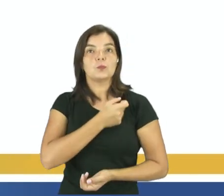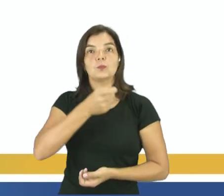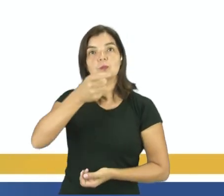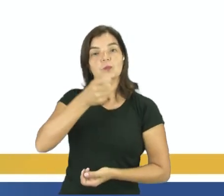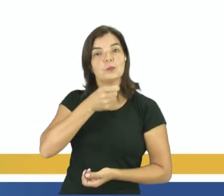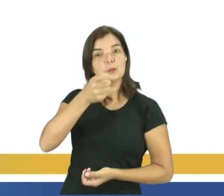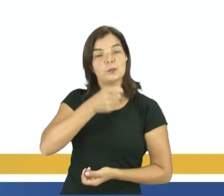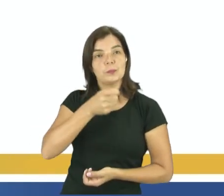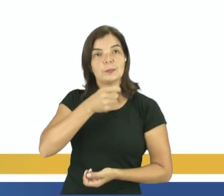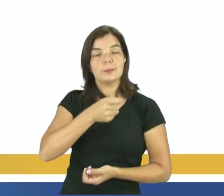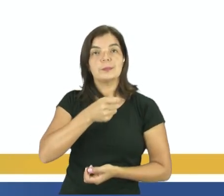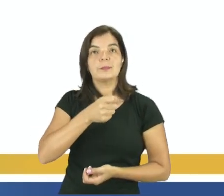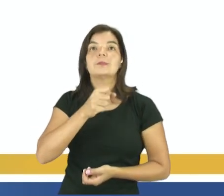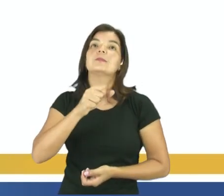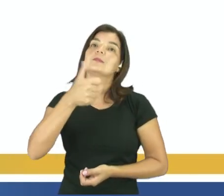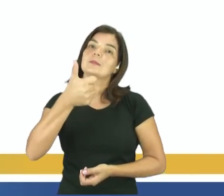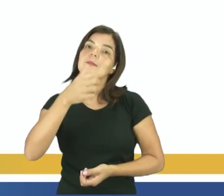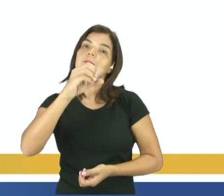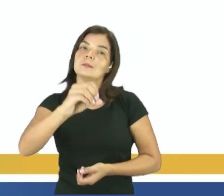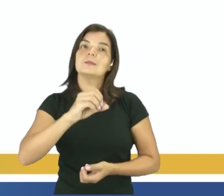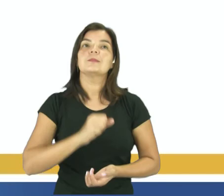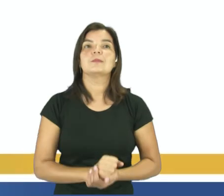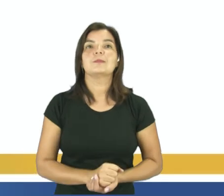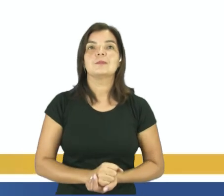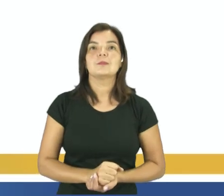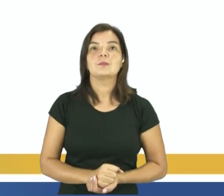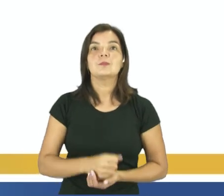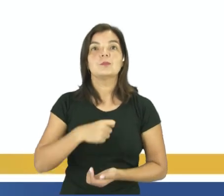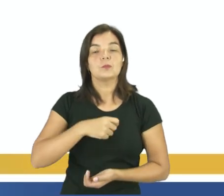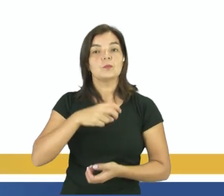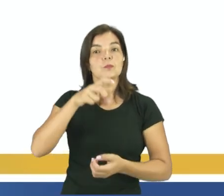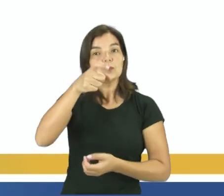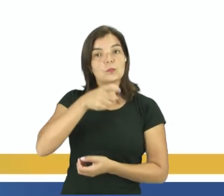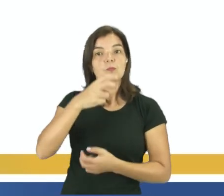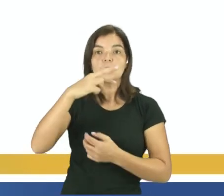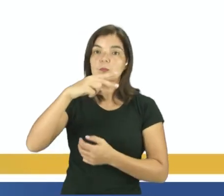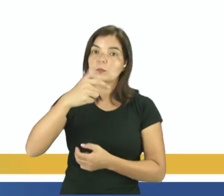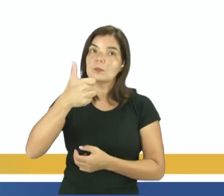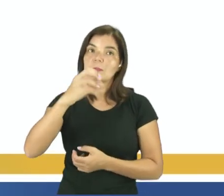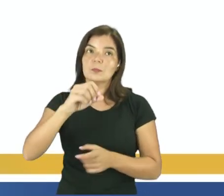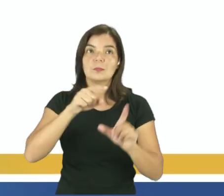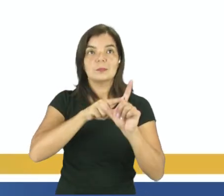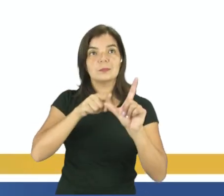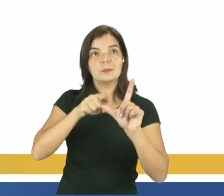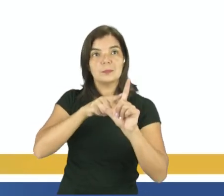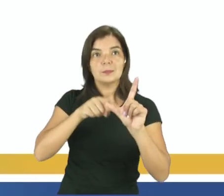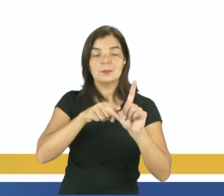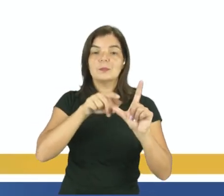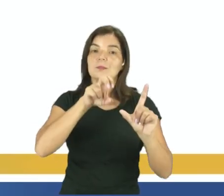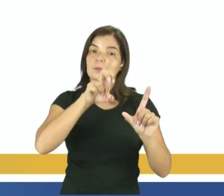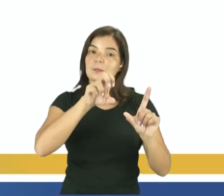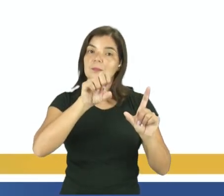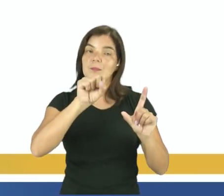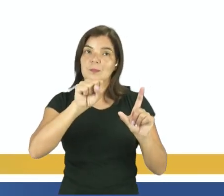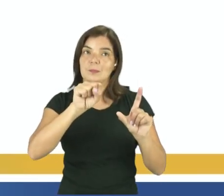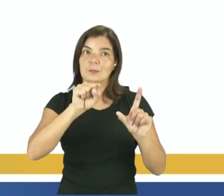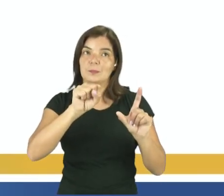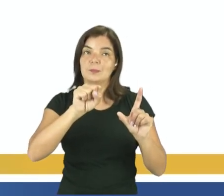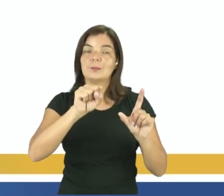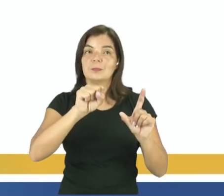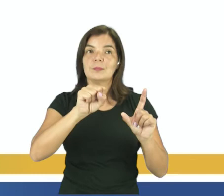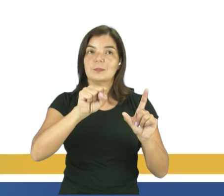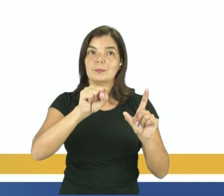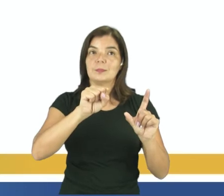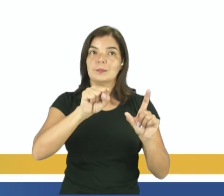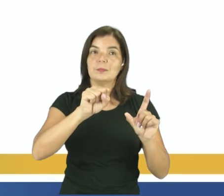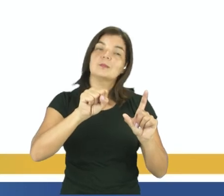x nesse problema seria 10. Ou seja, quando x é igual a 10, esse ângulo aqui é 58, 5 vezes 10 dá